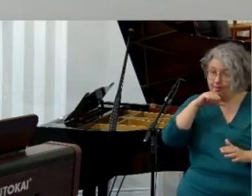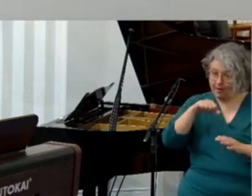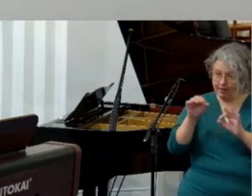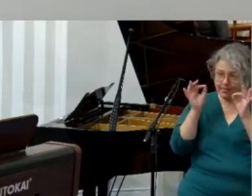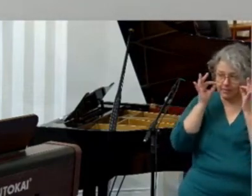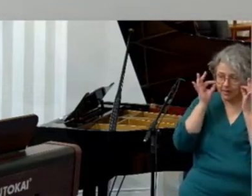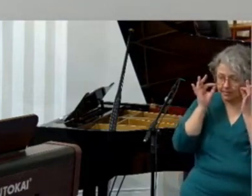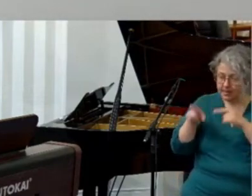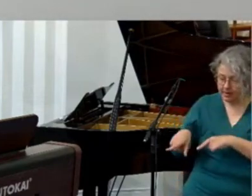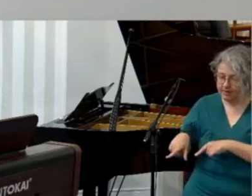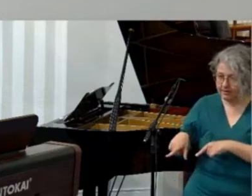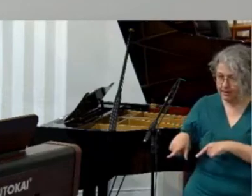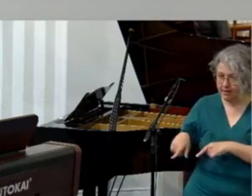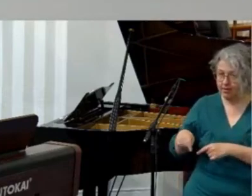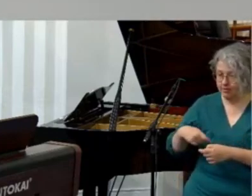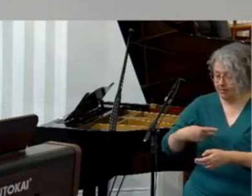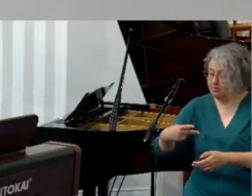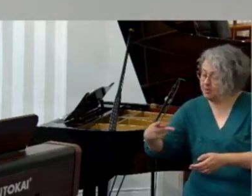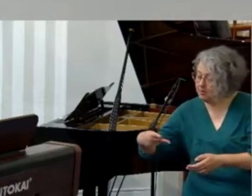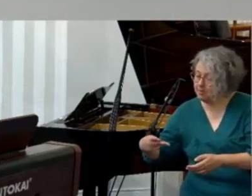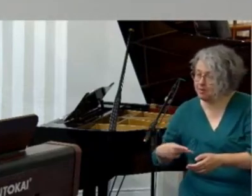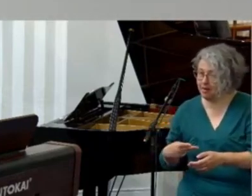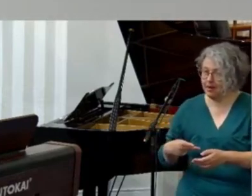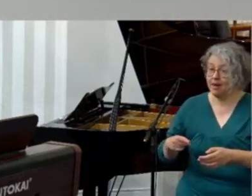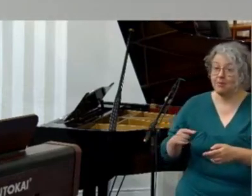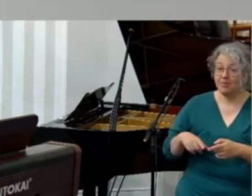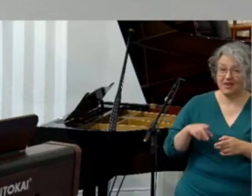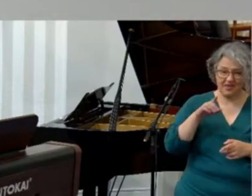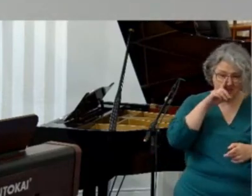dos seus filhos em casa.